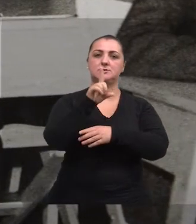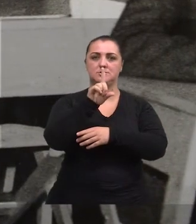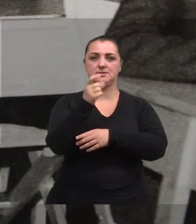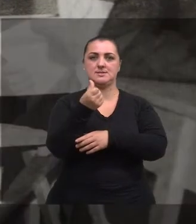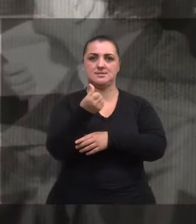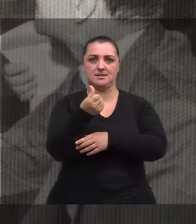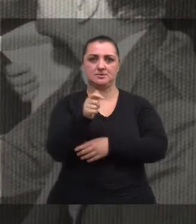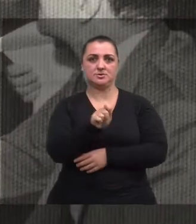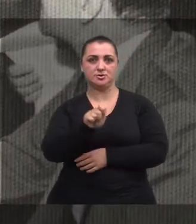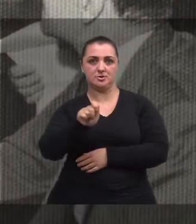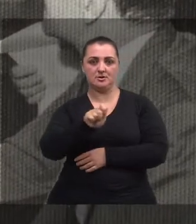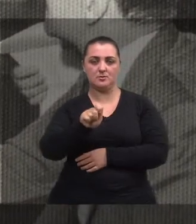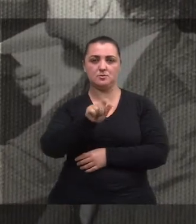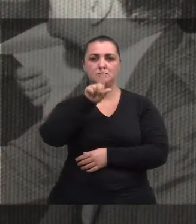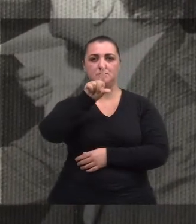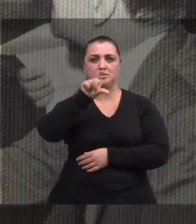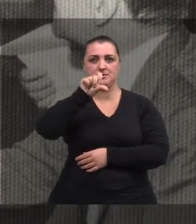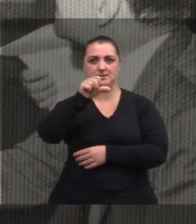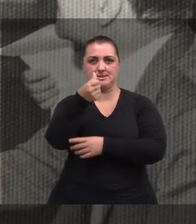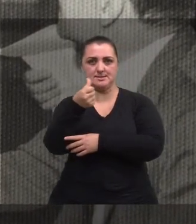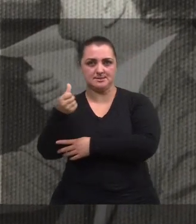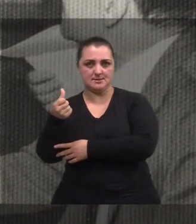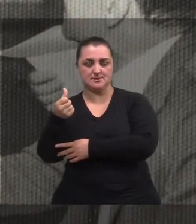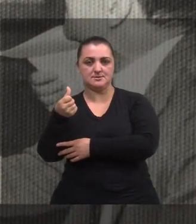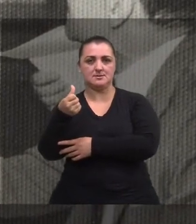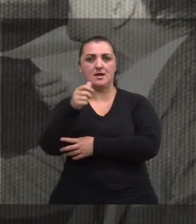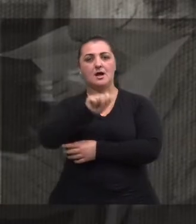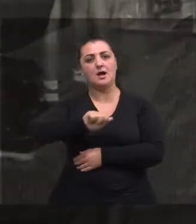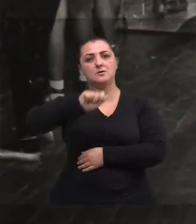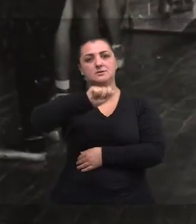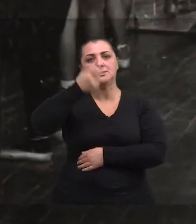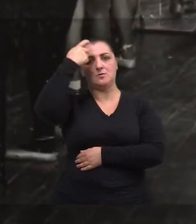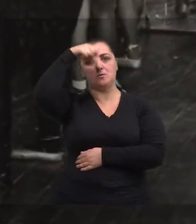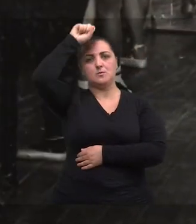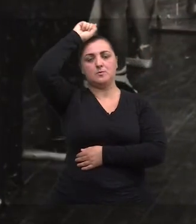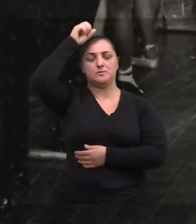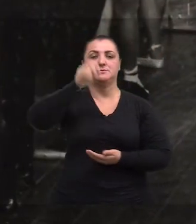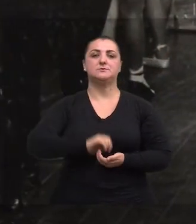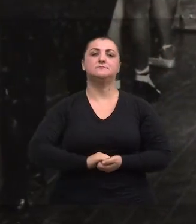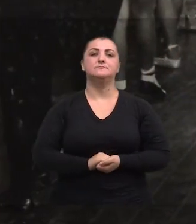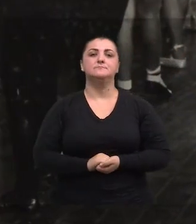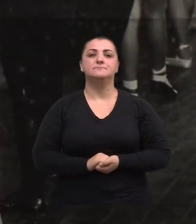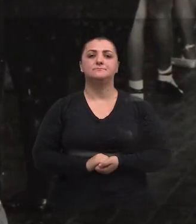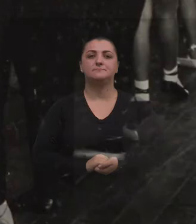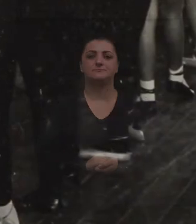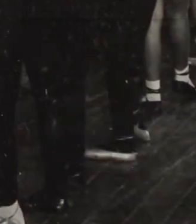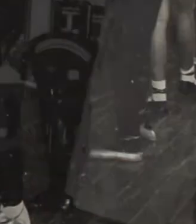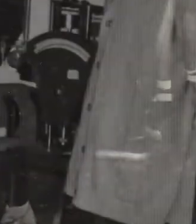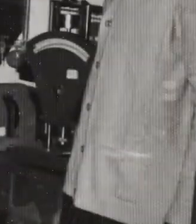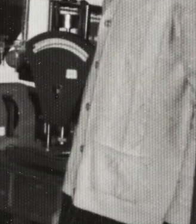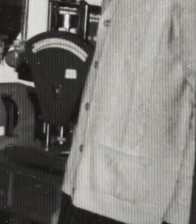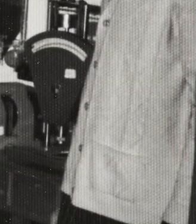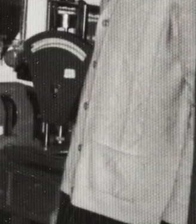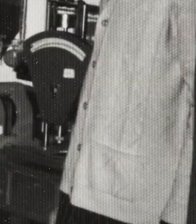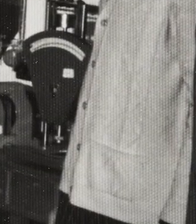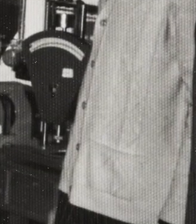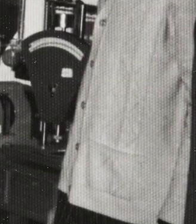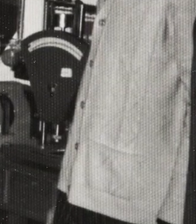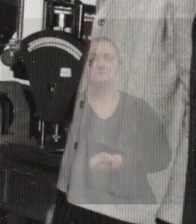em 16 de agosto de 1966, a Associação Universidade de Caxias do Sul.